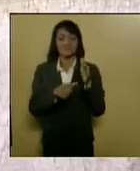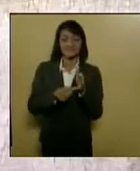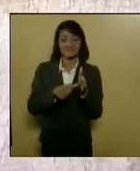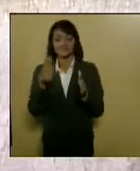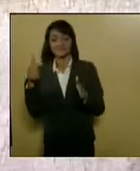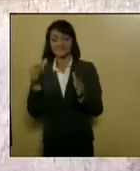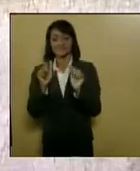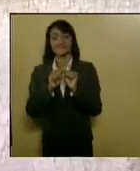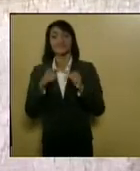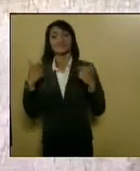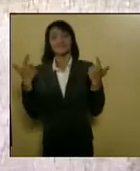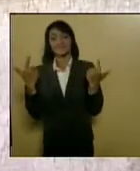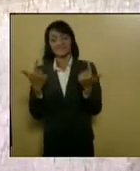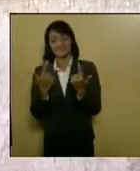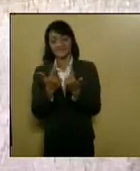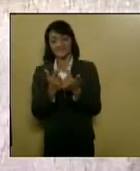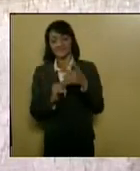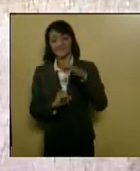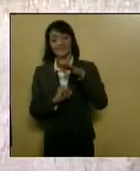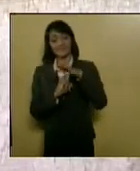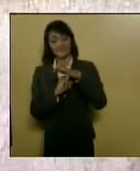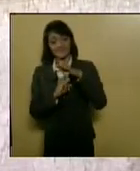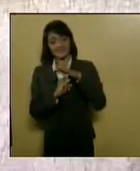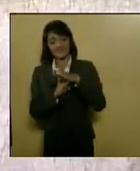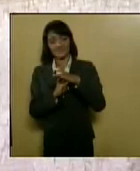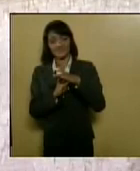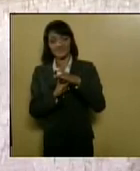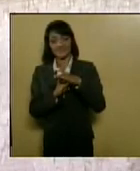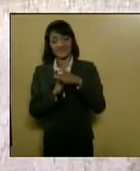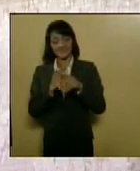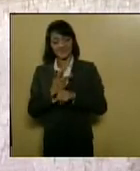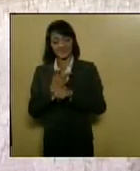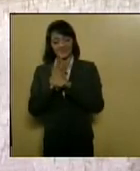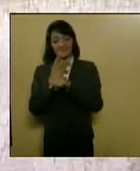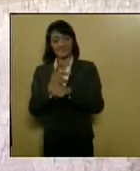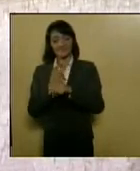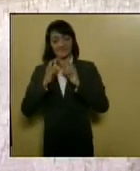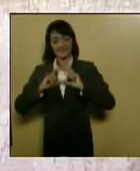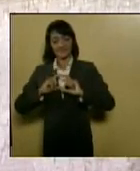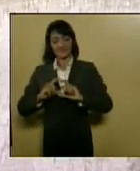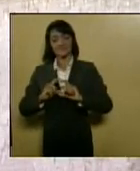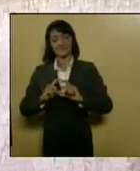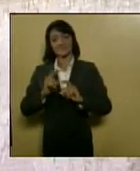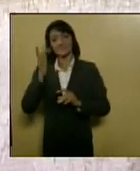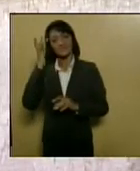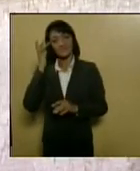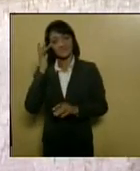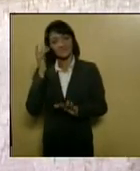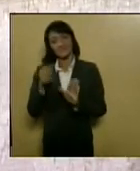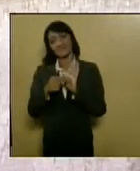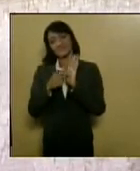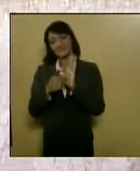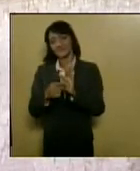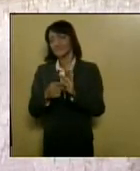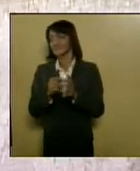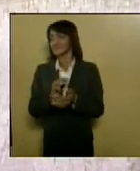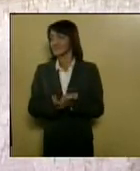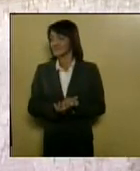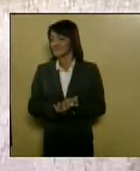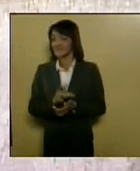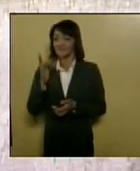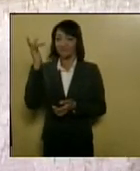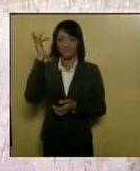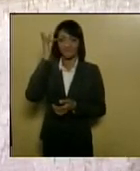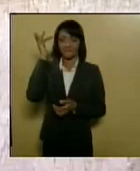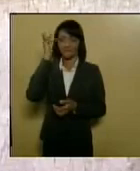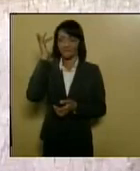na Assembleia, uma instituição receber essa homenagem. Eu acho que isso mostra uma